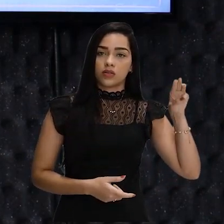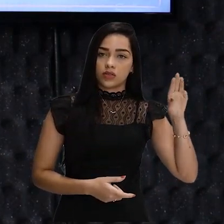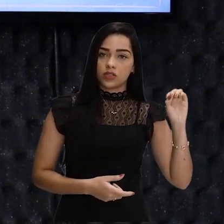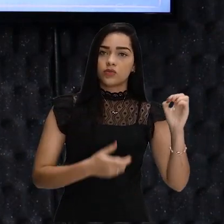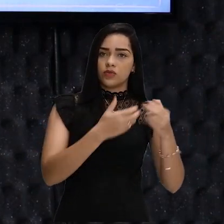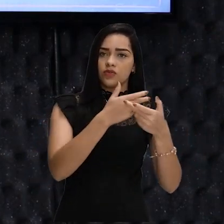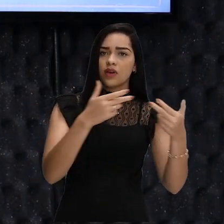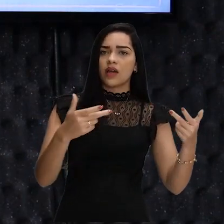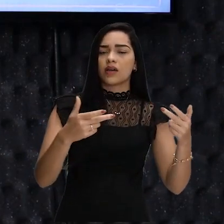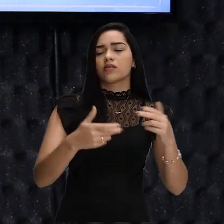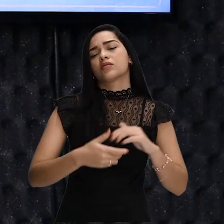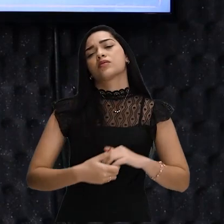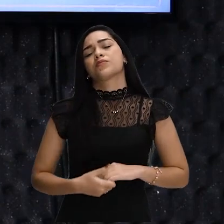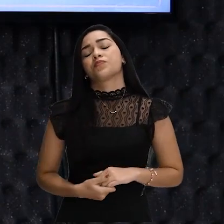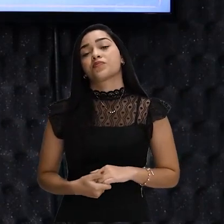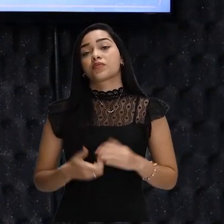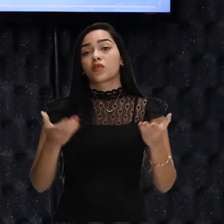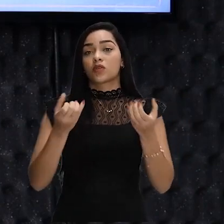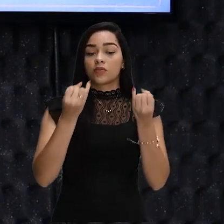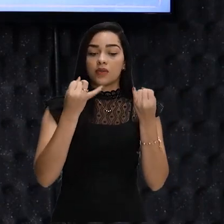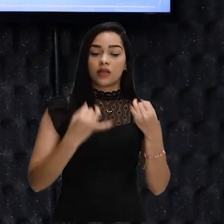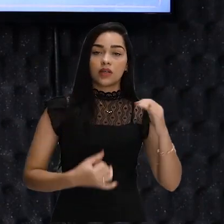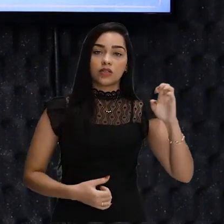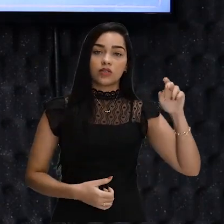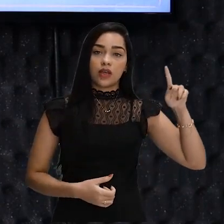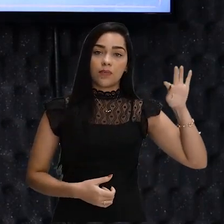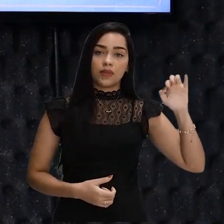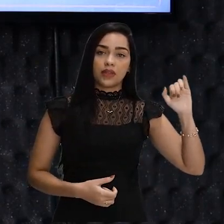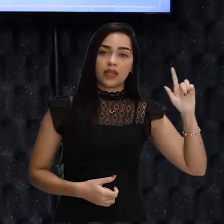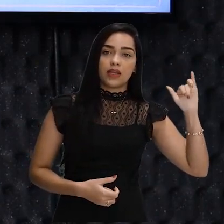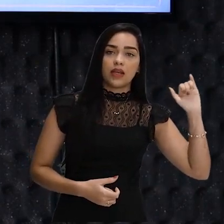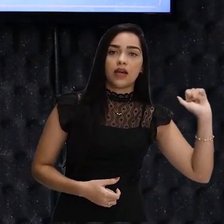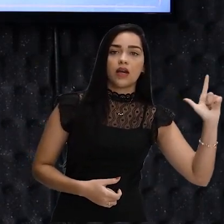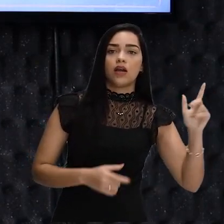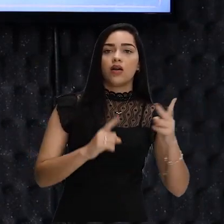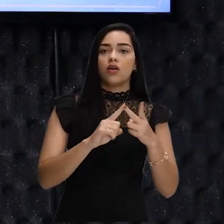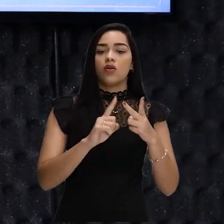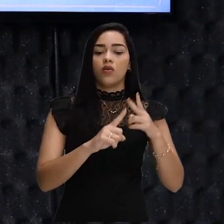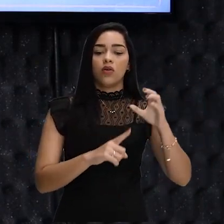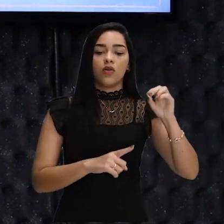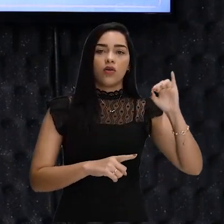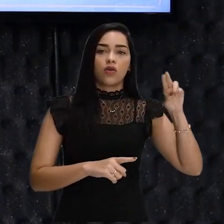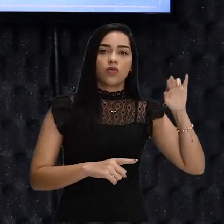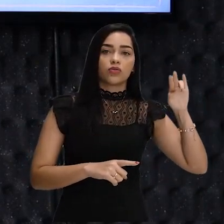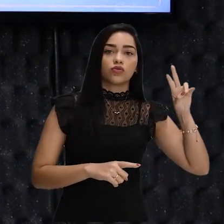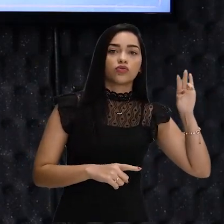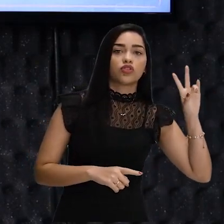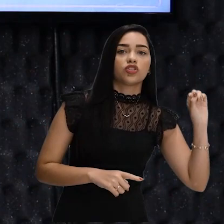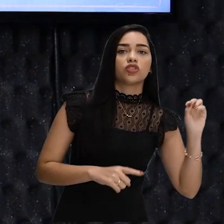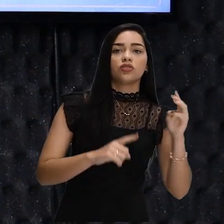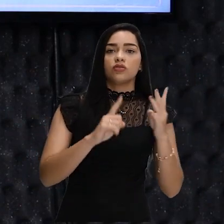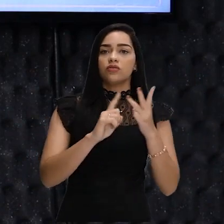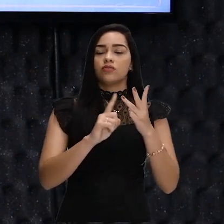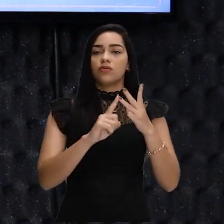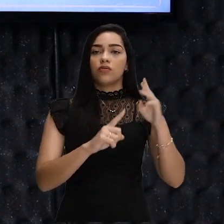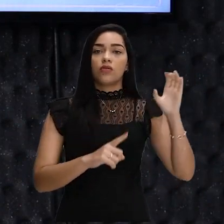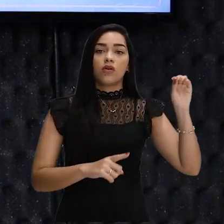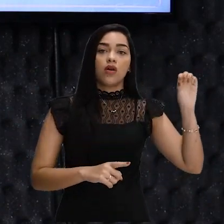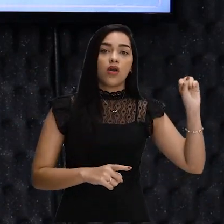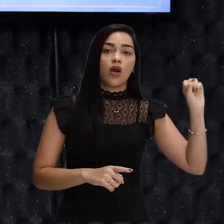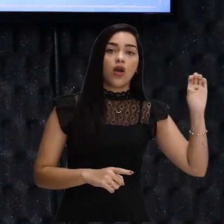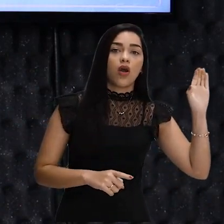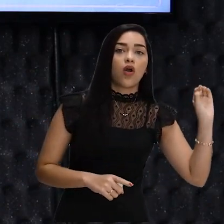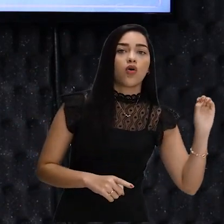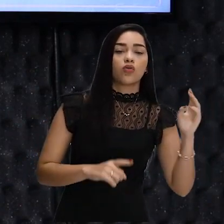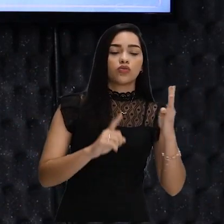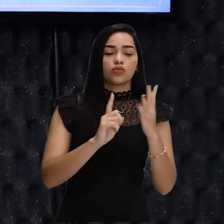vários tecidos. E aí nós vamos falar de tecido epitelial, tecido conjuntivo, né? Tecido ósseo, nós